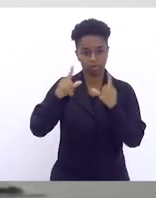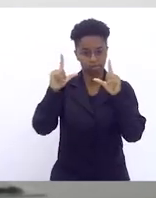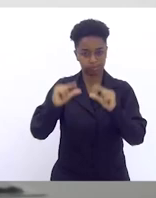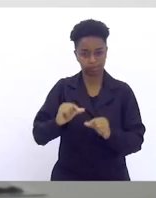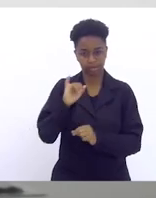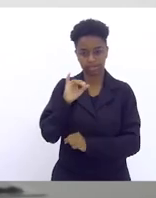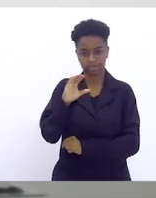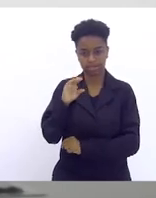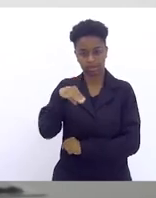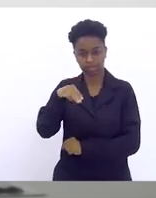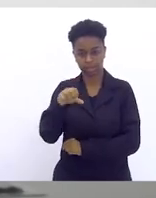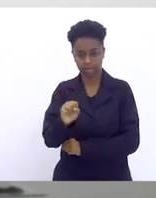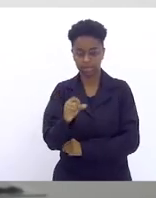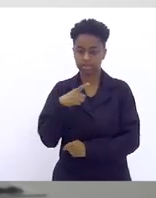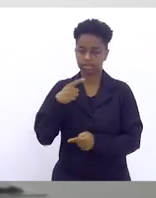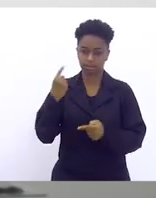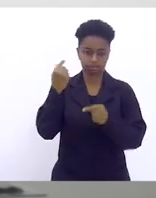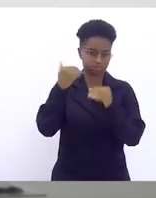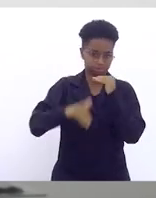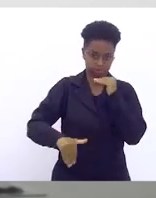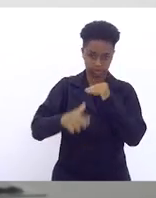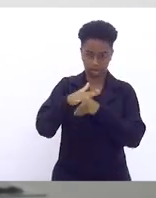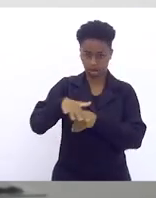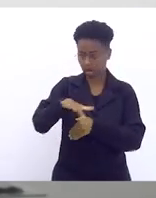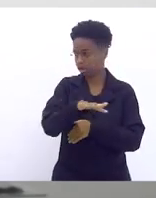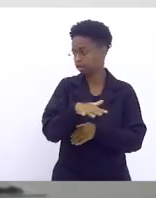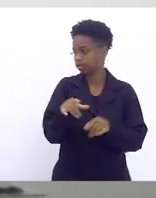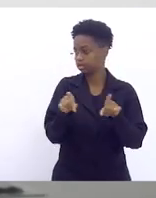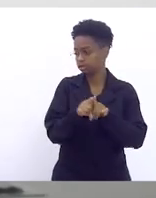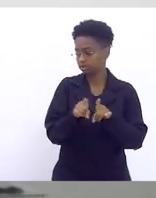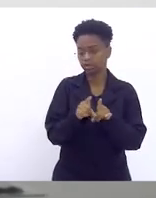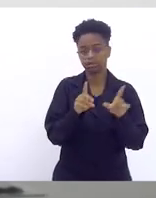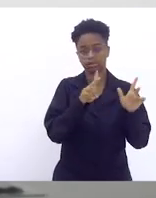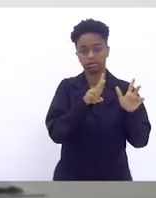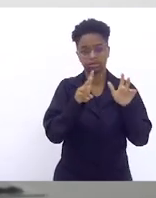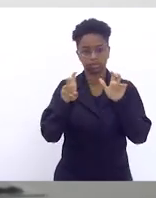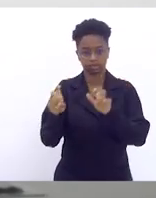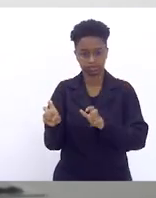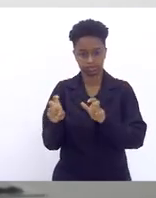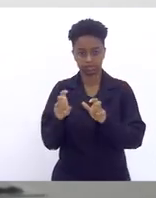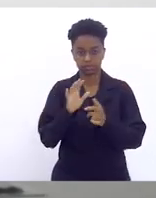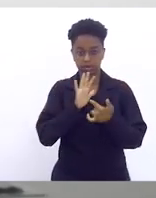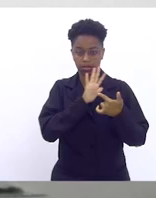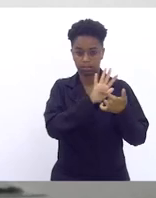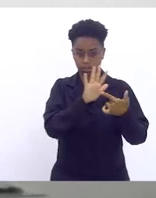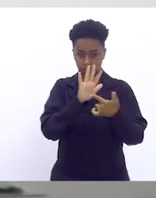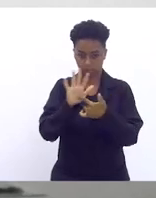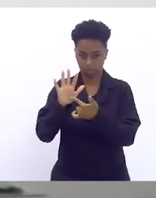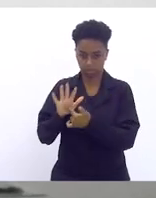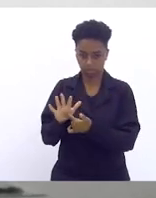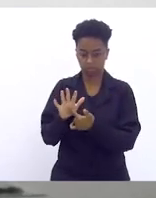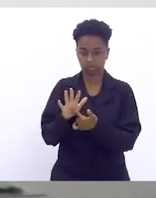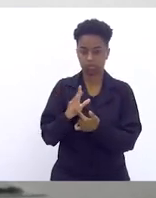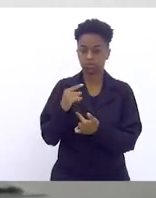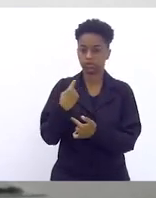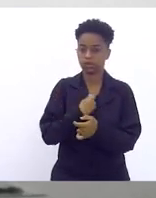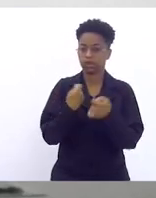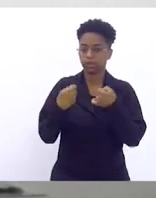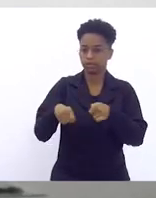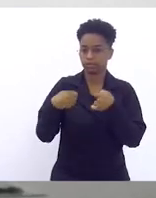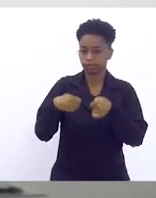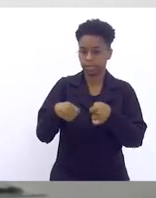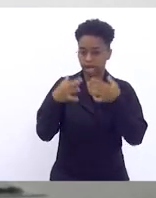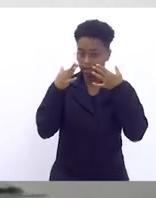apontada a divergência sobre o tema a questões que são apresentadas onde a gente precisa ter